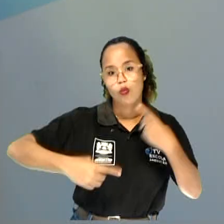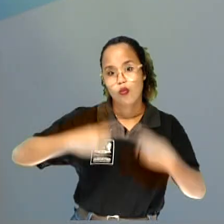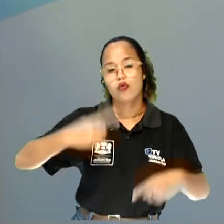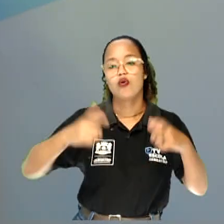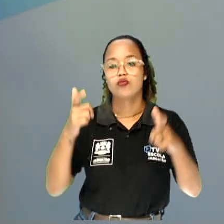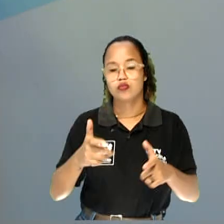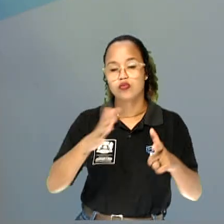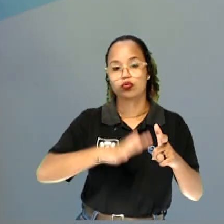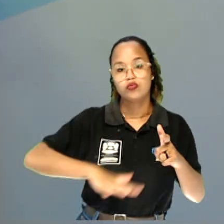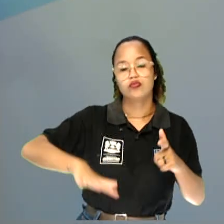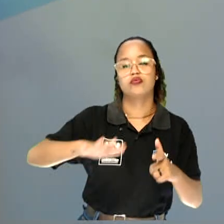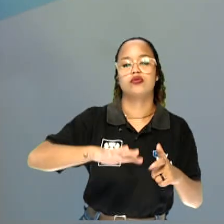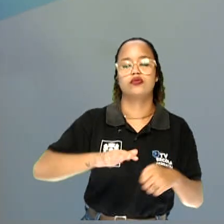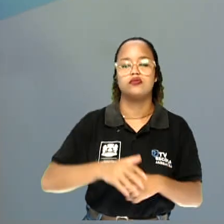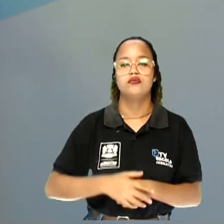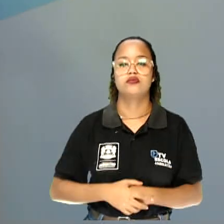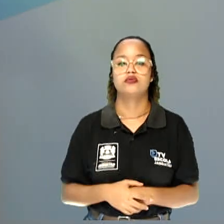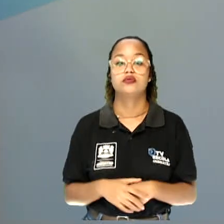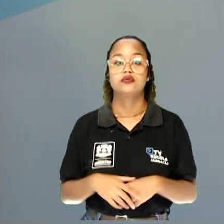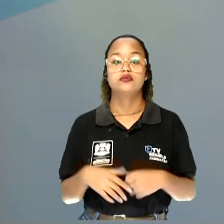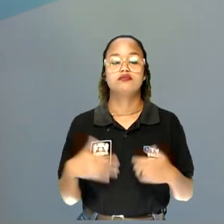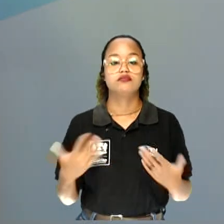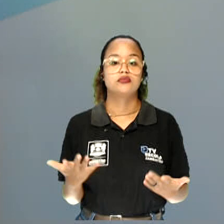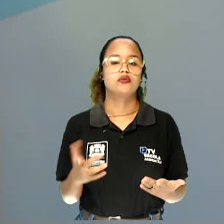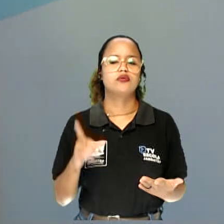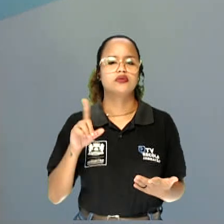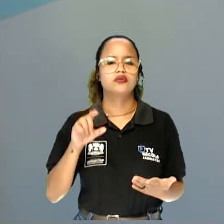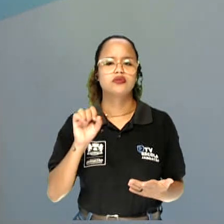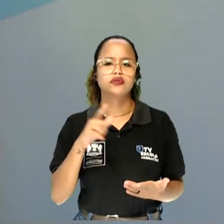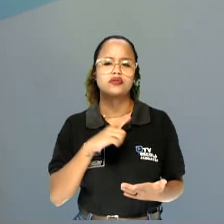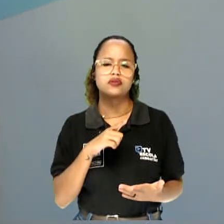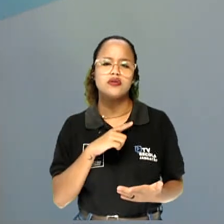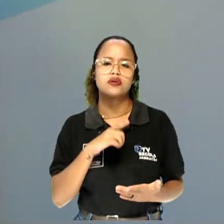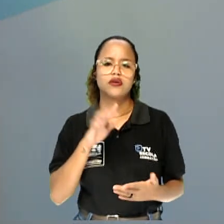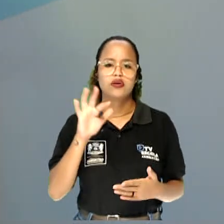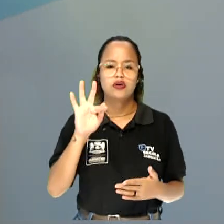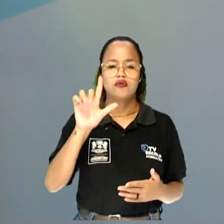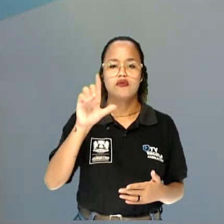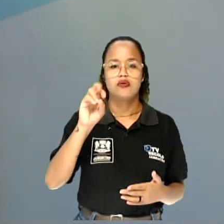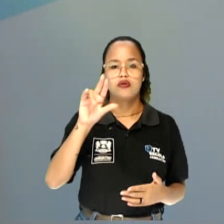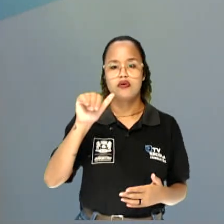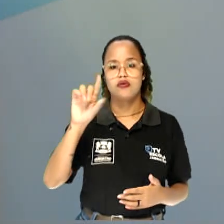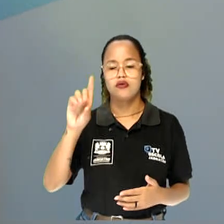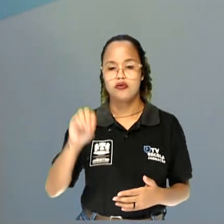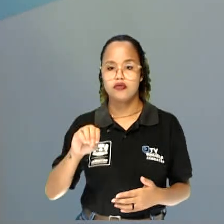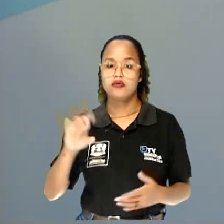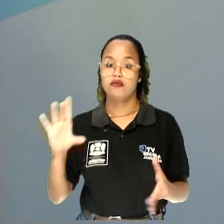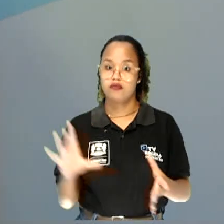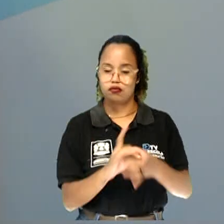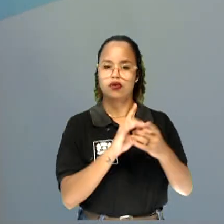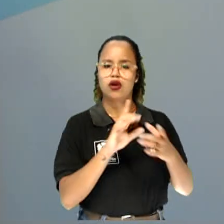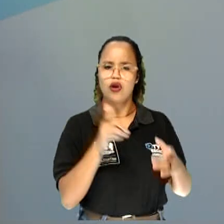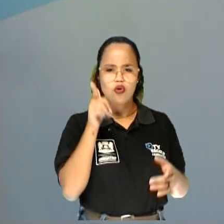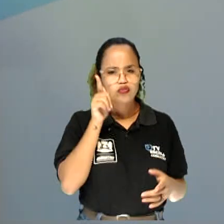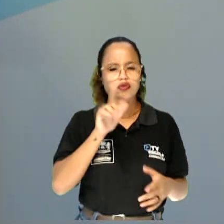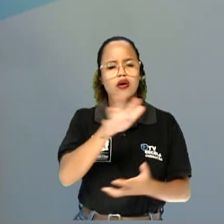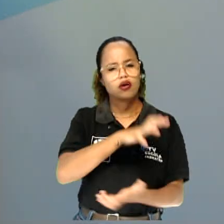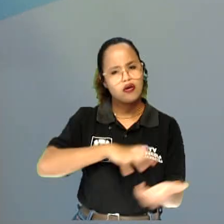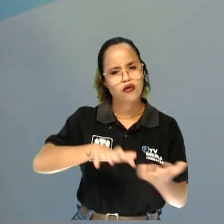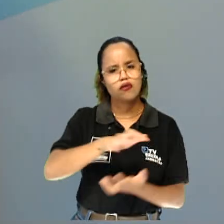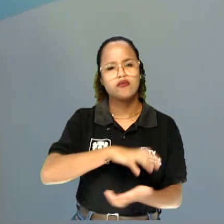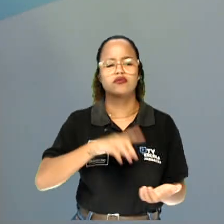locais. E aqueles que eram adeptos, se ligavam a Floriano Peixoto, vão vencer essa revolta, são